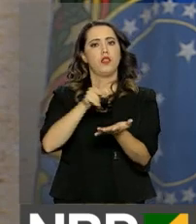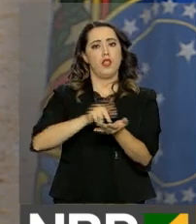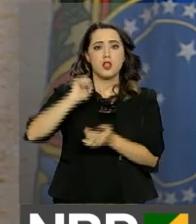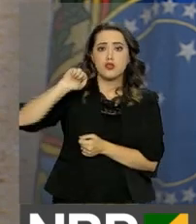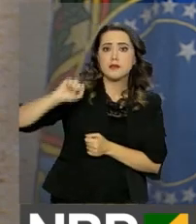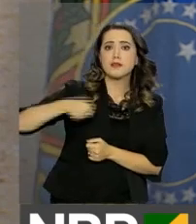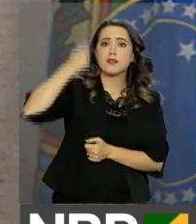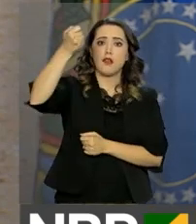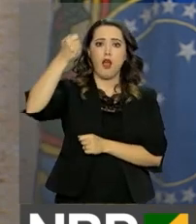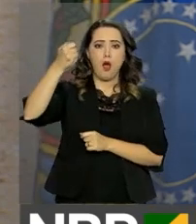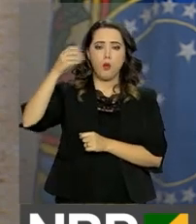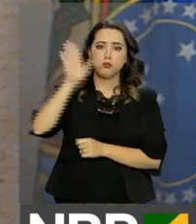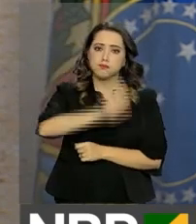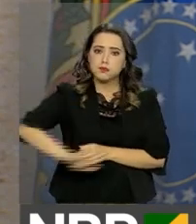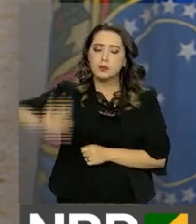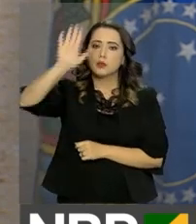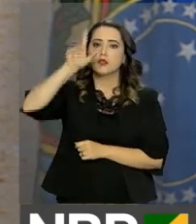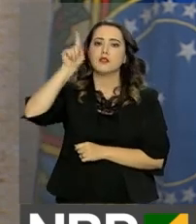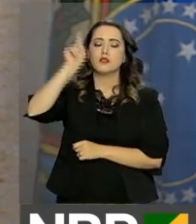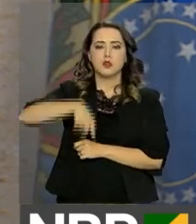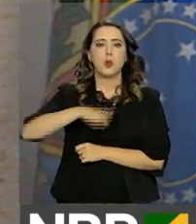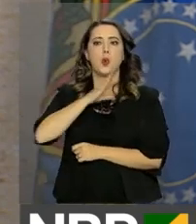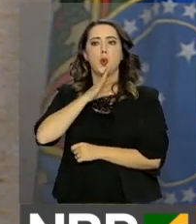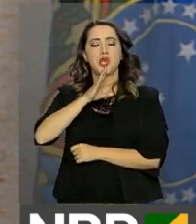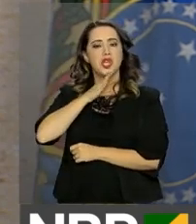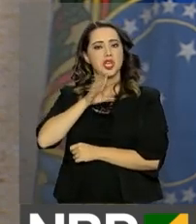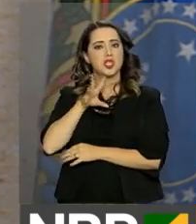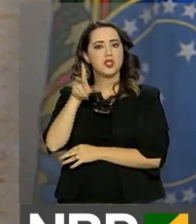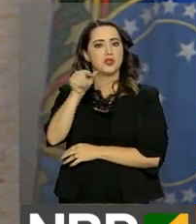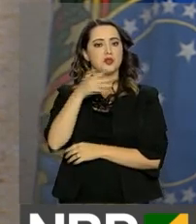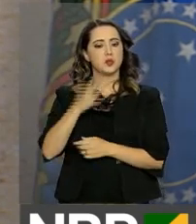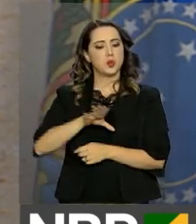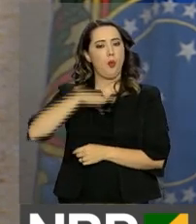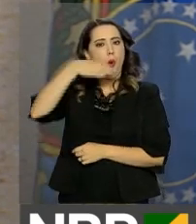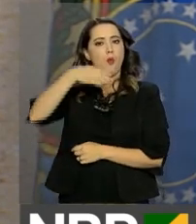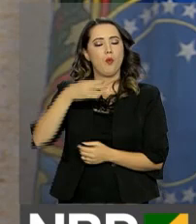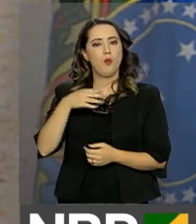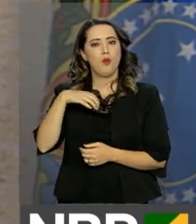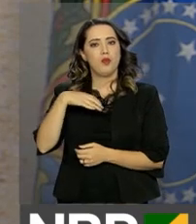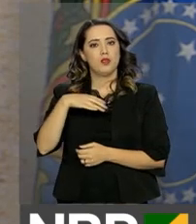símbolos nacionais. Eram, por assim dizer, o orgulho